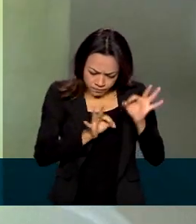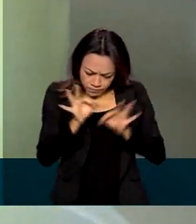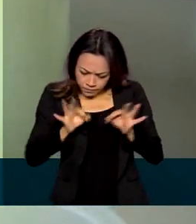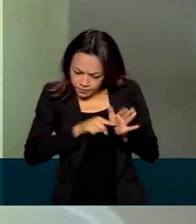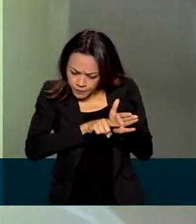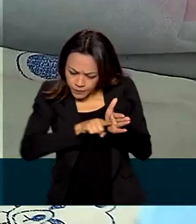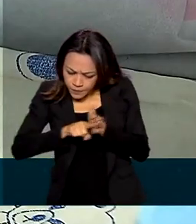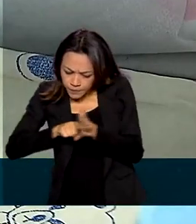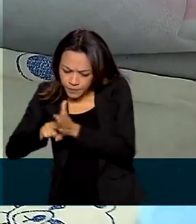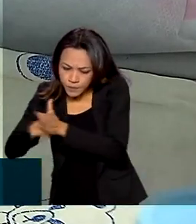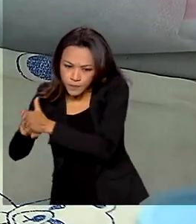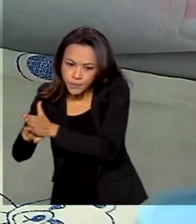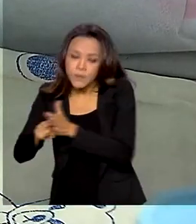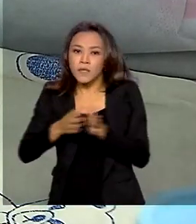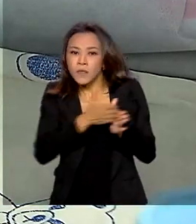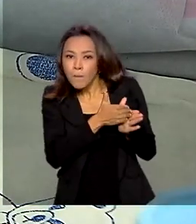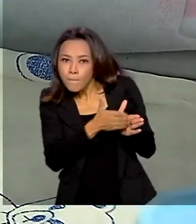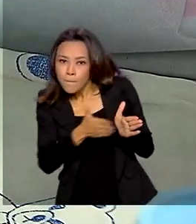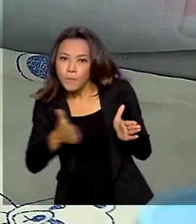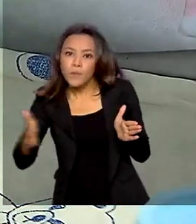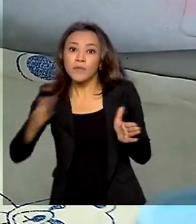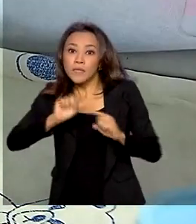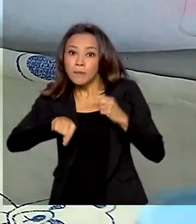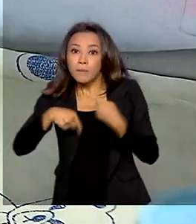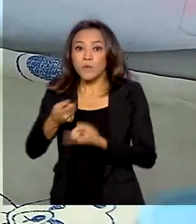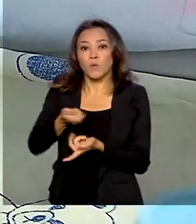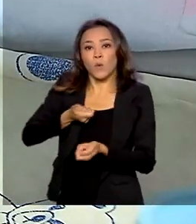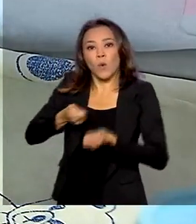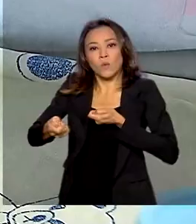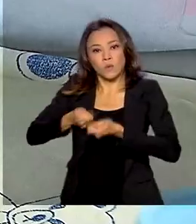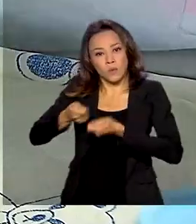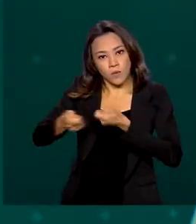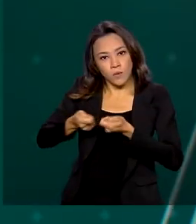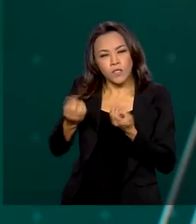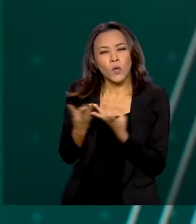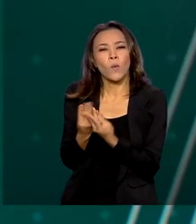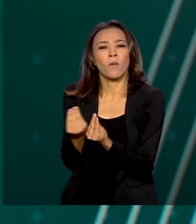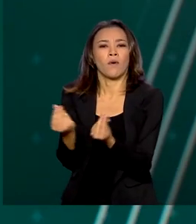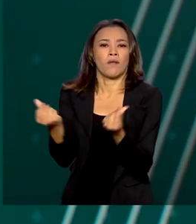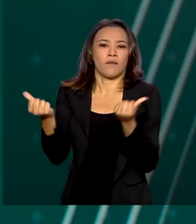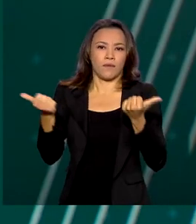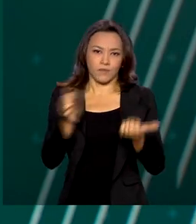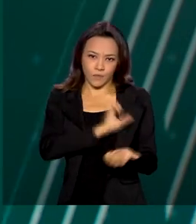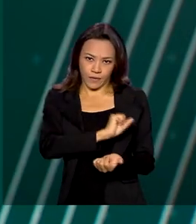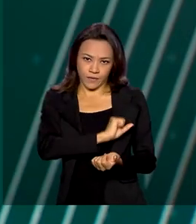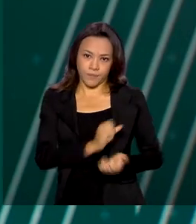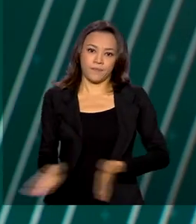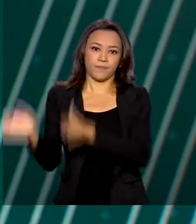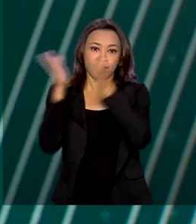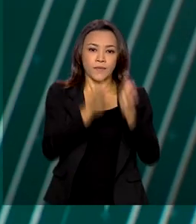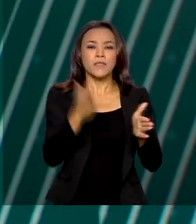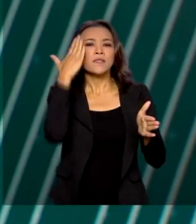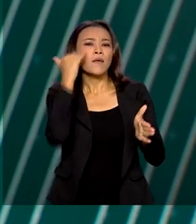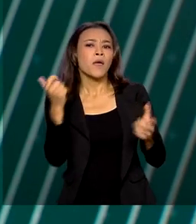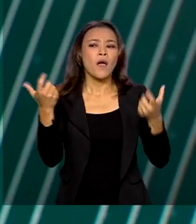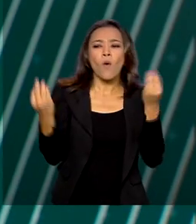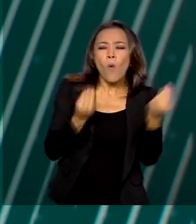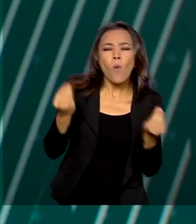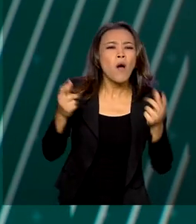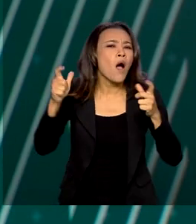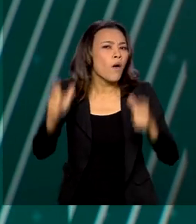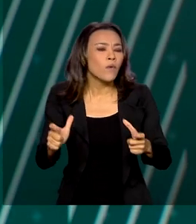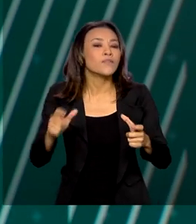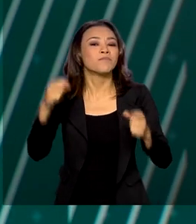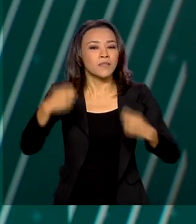pasteurização e é submetido a controle de qualidade. Para saber como e onde doar, basta